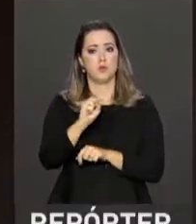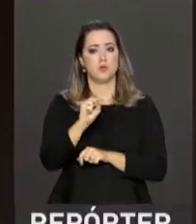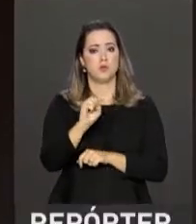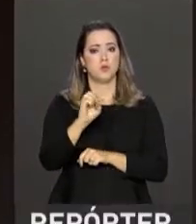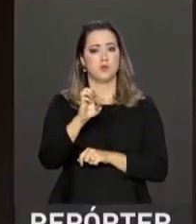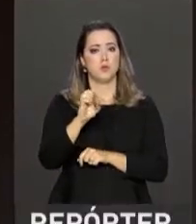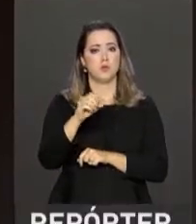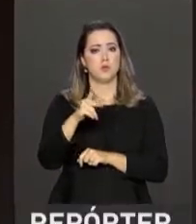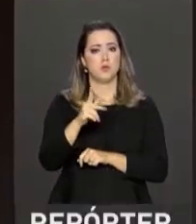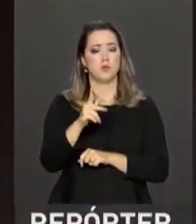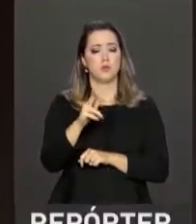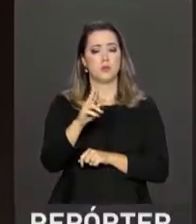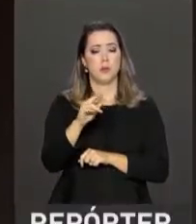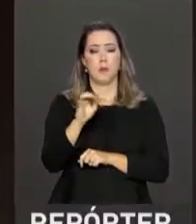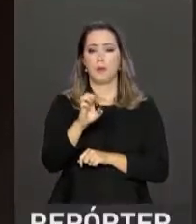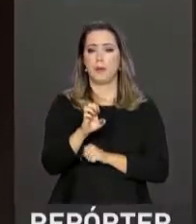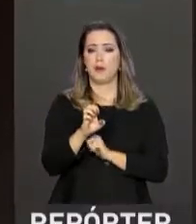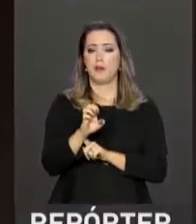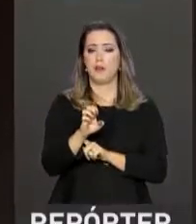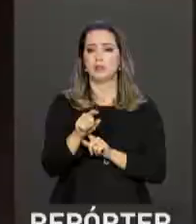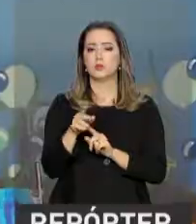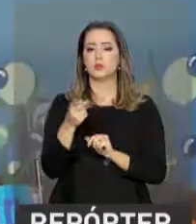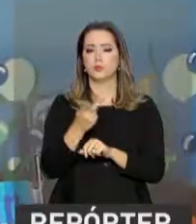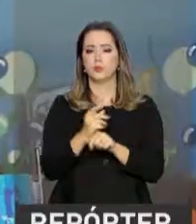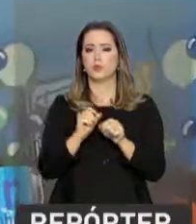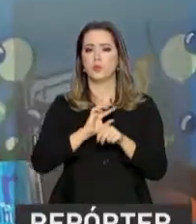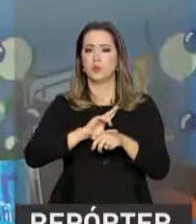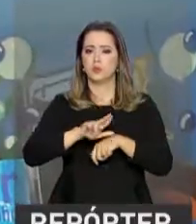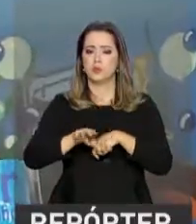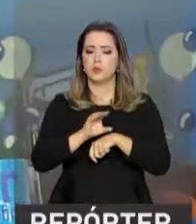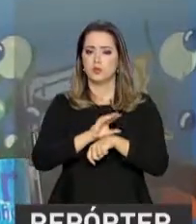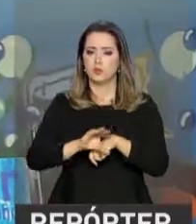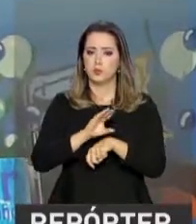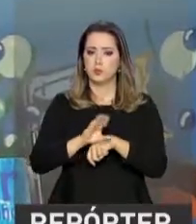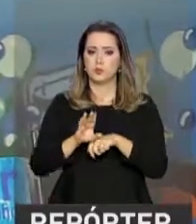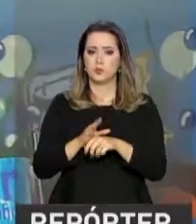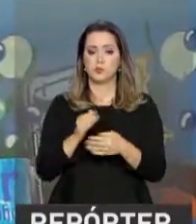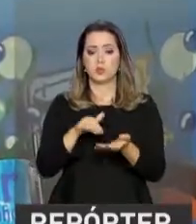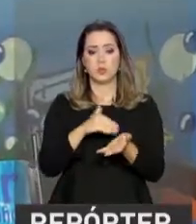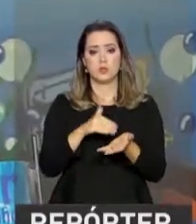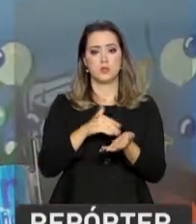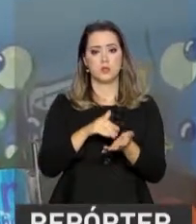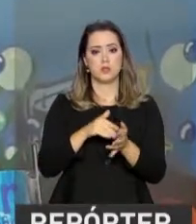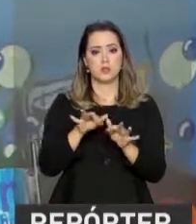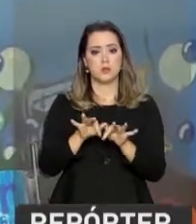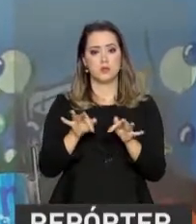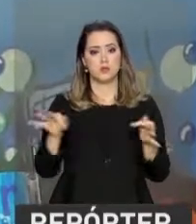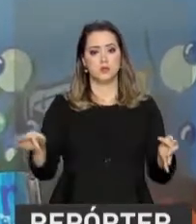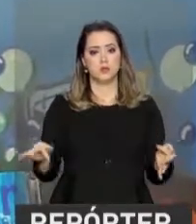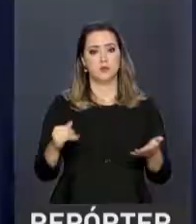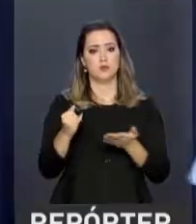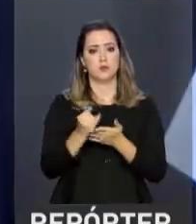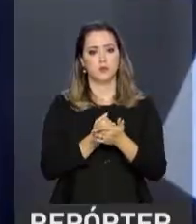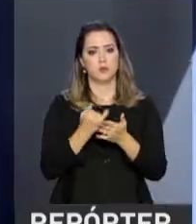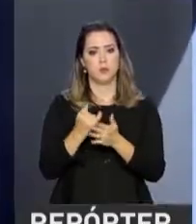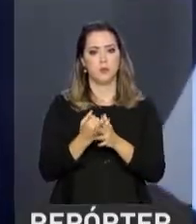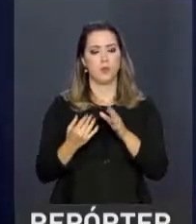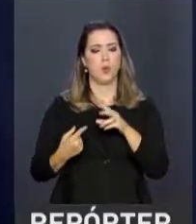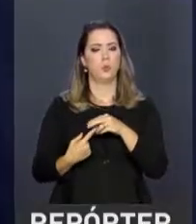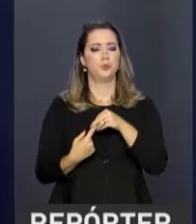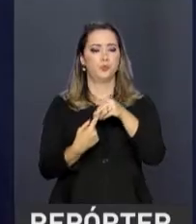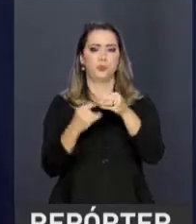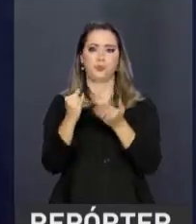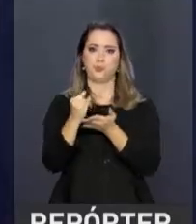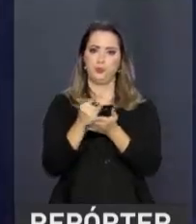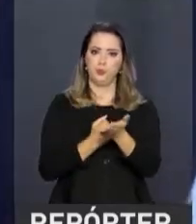fez cursos, virou microempreendedora individual e se inscreveu no Simples Nacional, regime de tributação que unifica 8 impostos